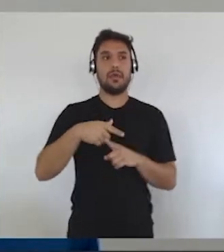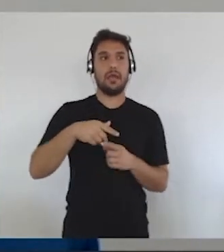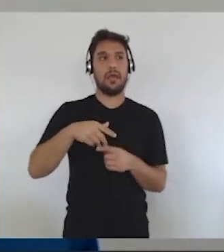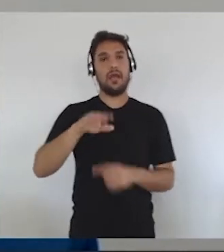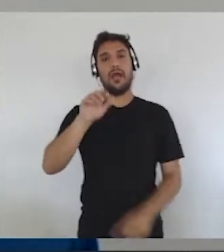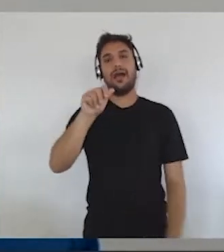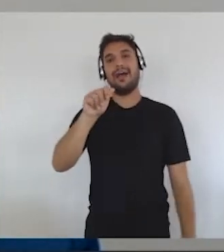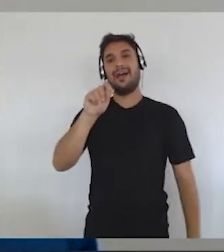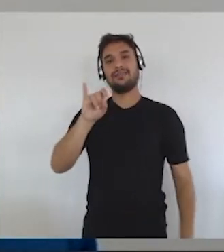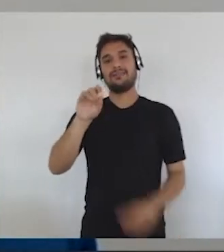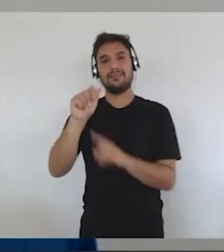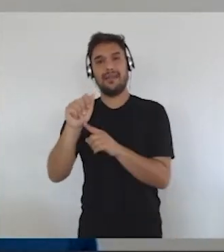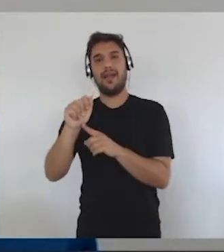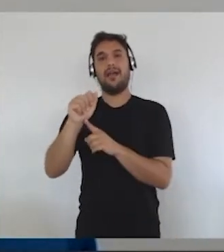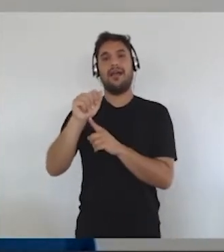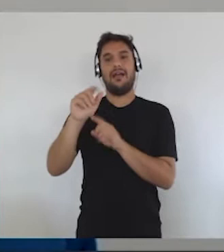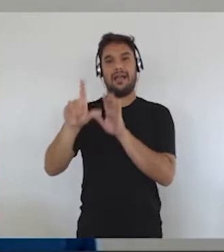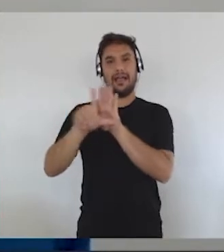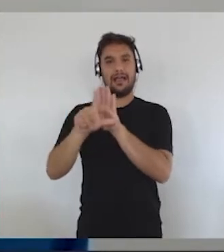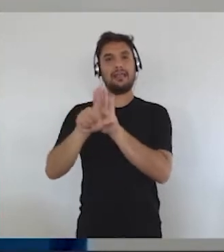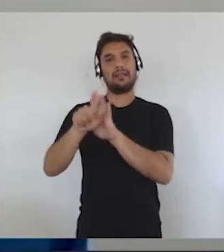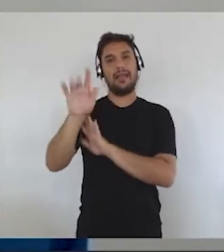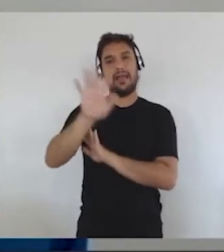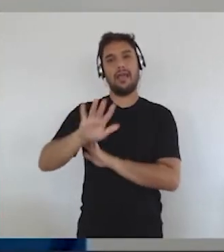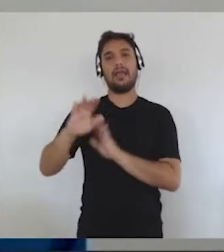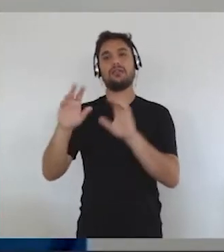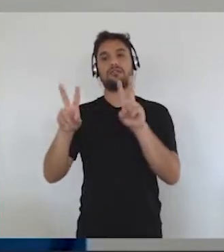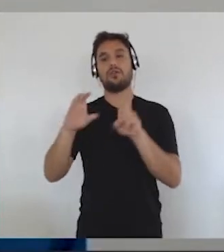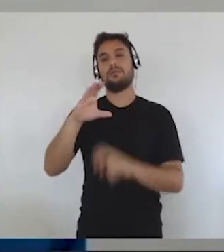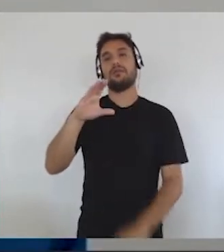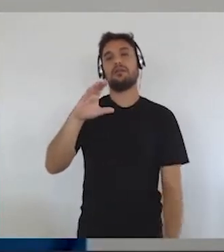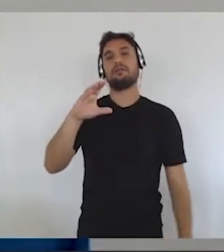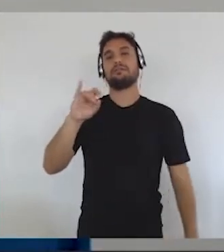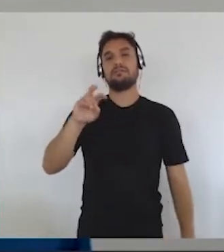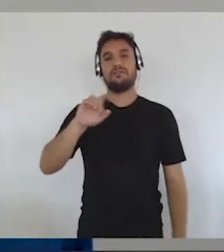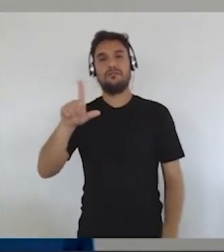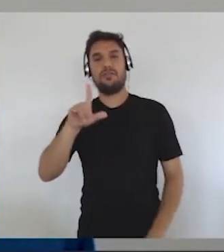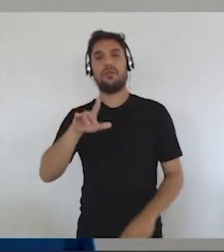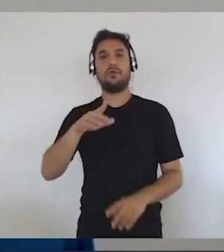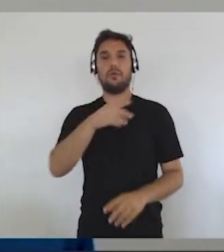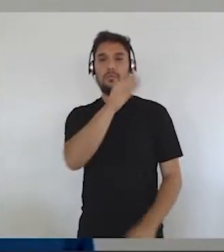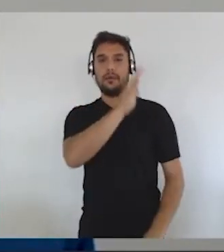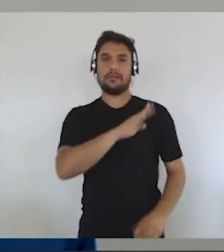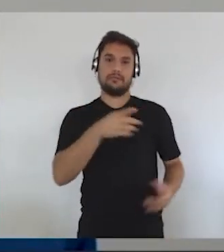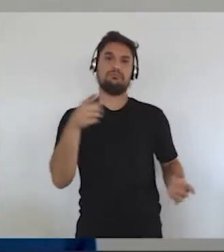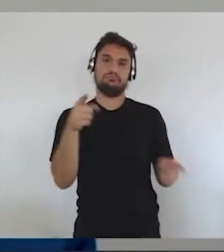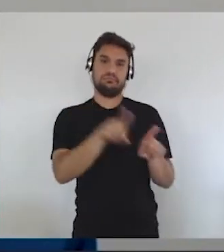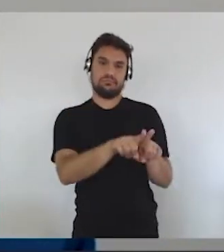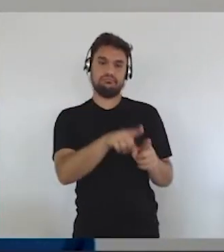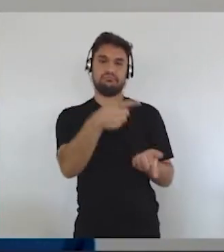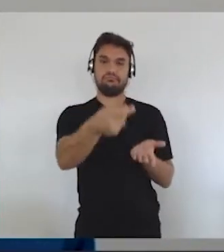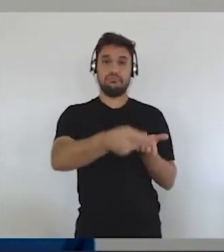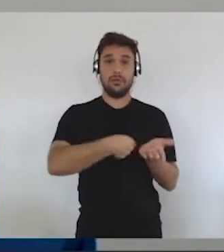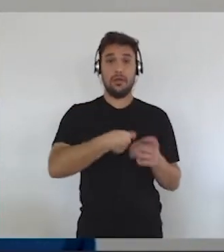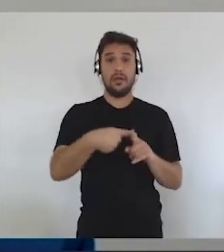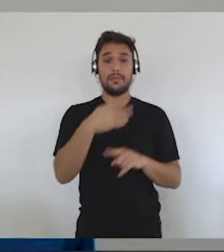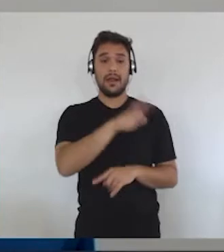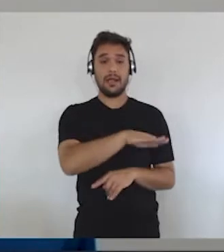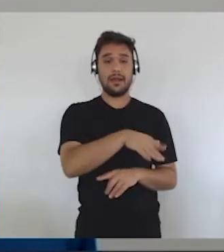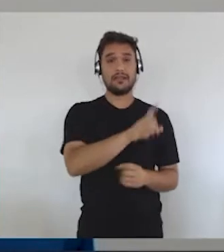de 1980 sobre os aspectos civis do sequestro internacional de crianças, de que o Brasil faz parte, para que as